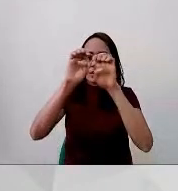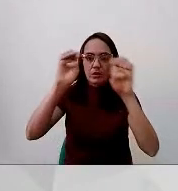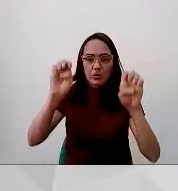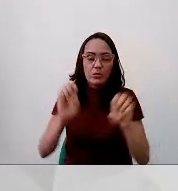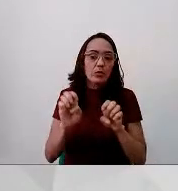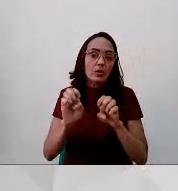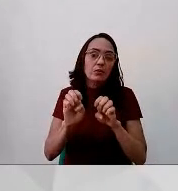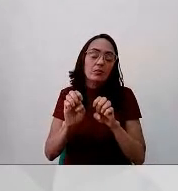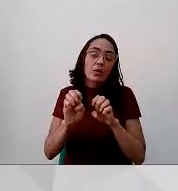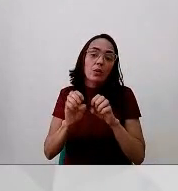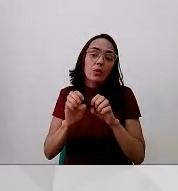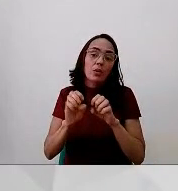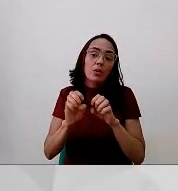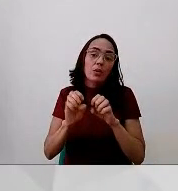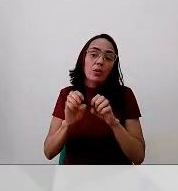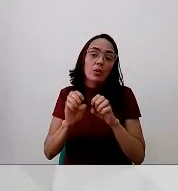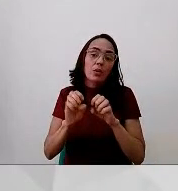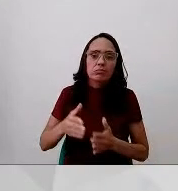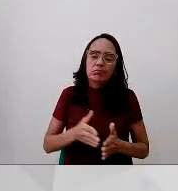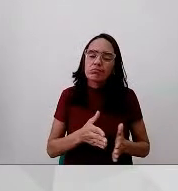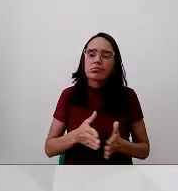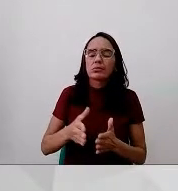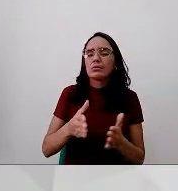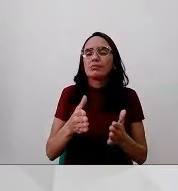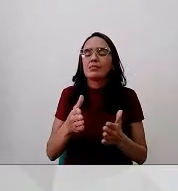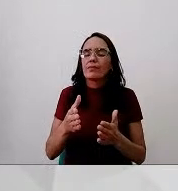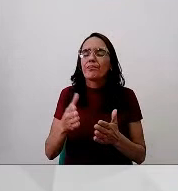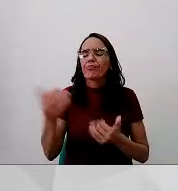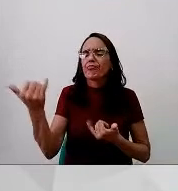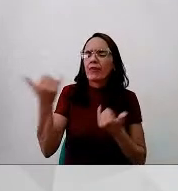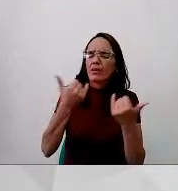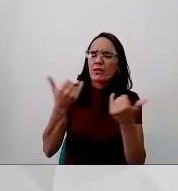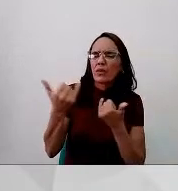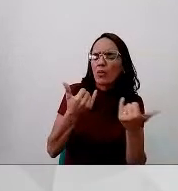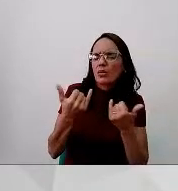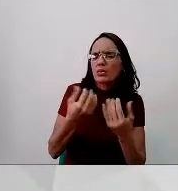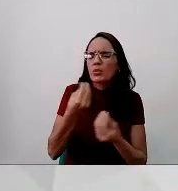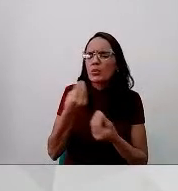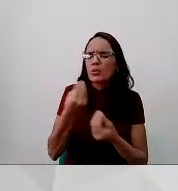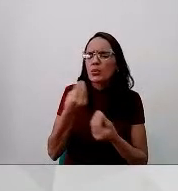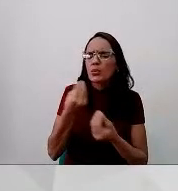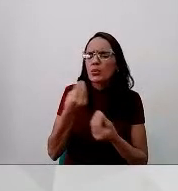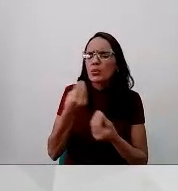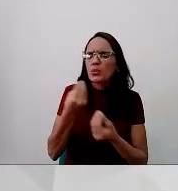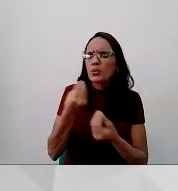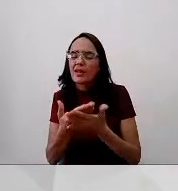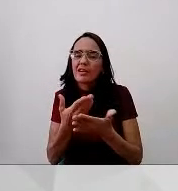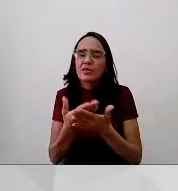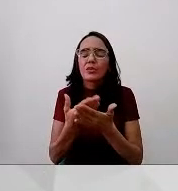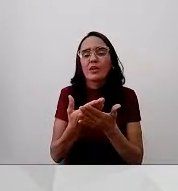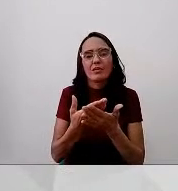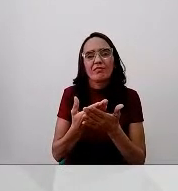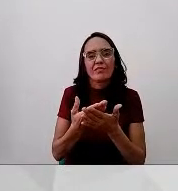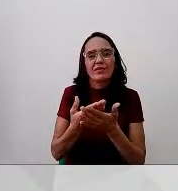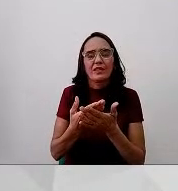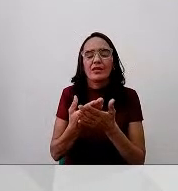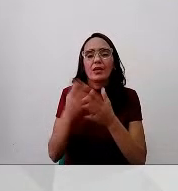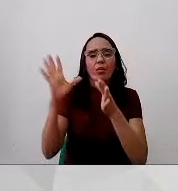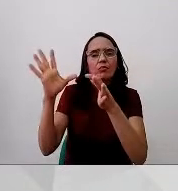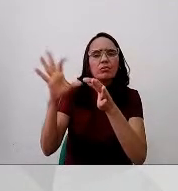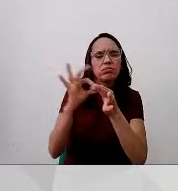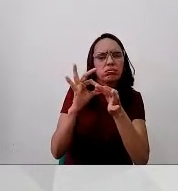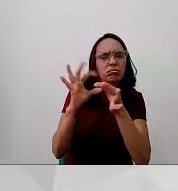frente, para trás, está ok. Mas a estrutura dela topológica, como os neurônios se ligam, não está muito legal